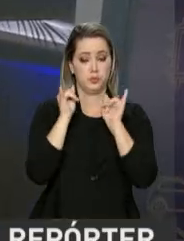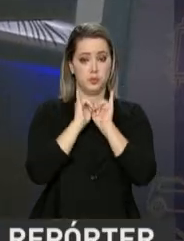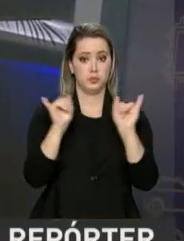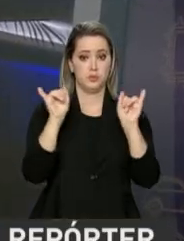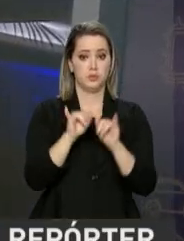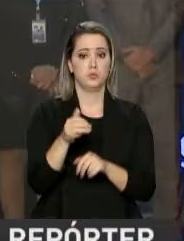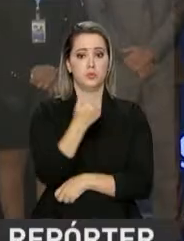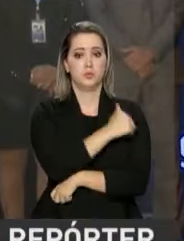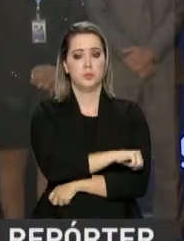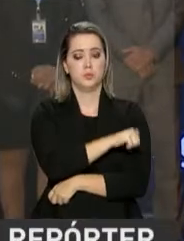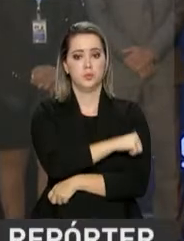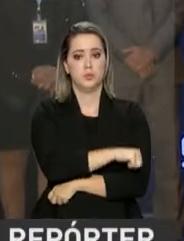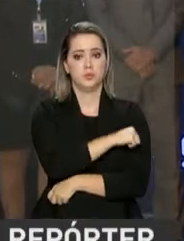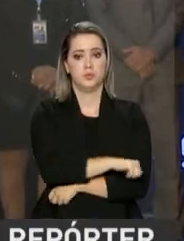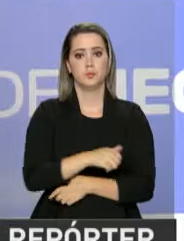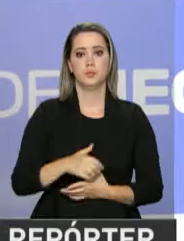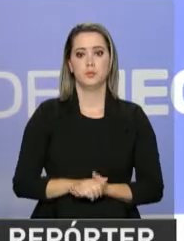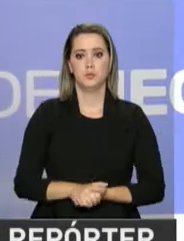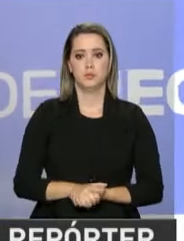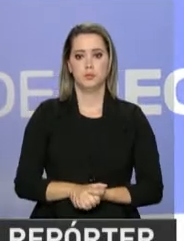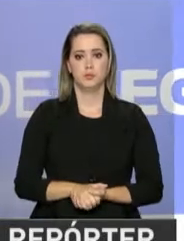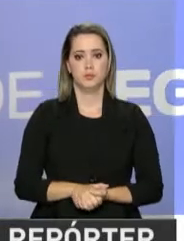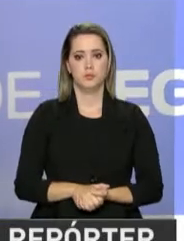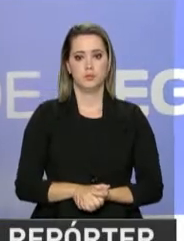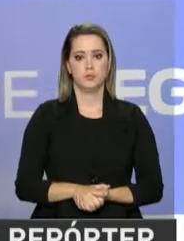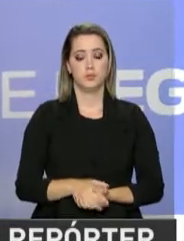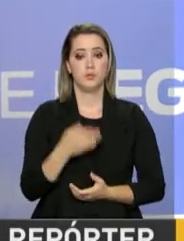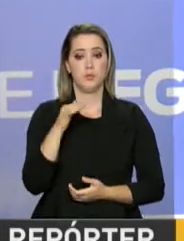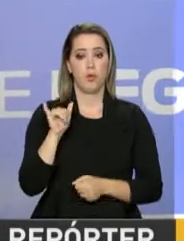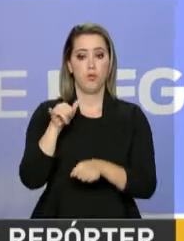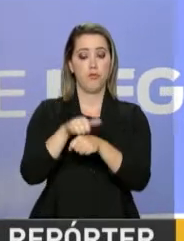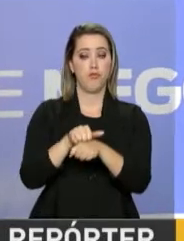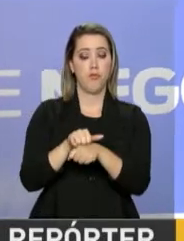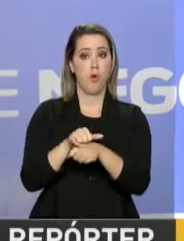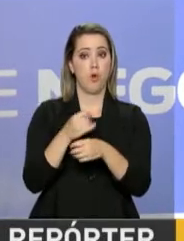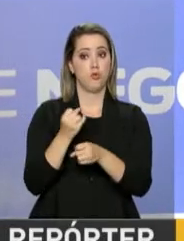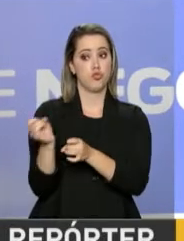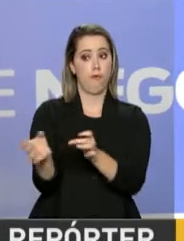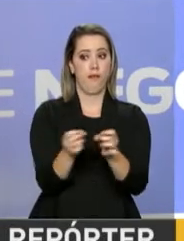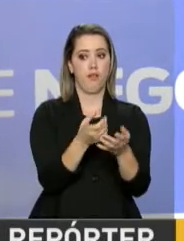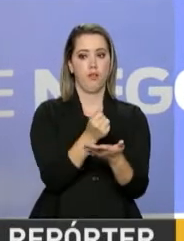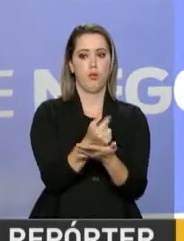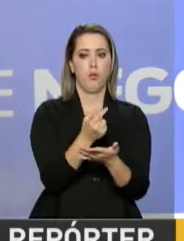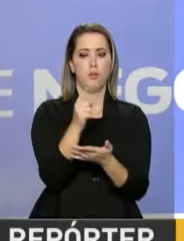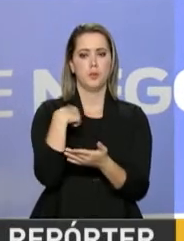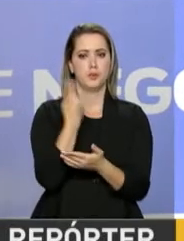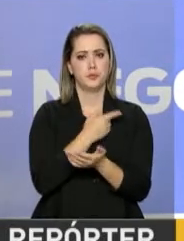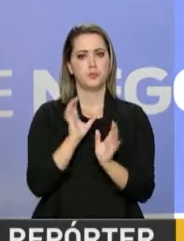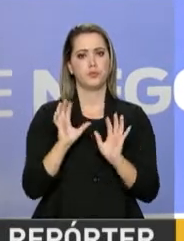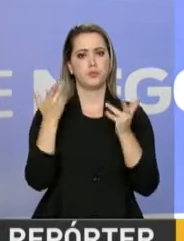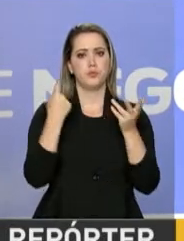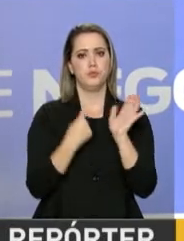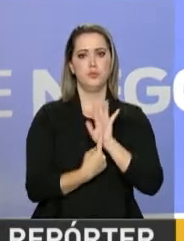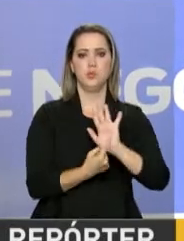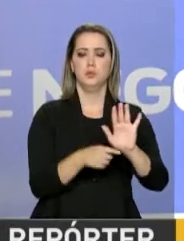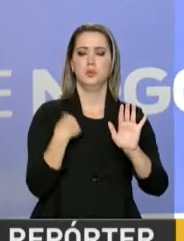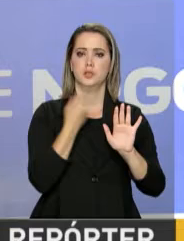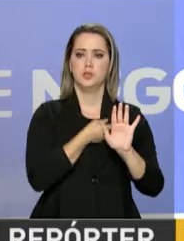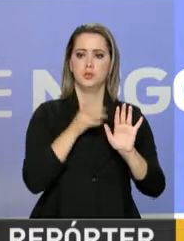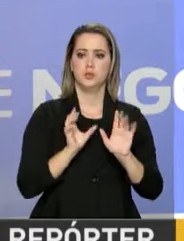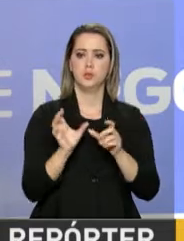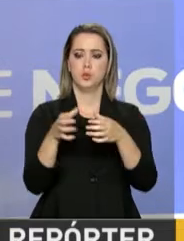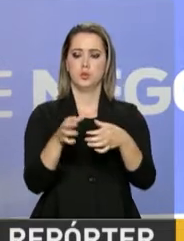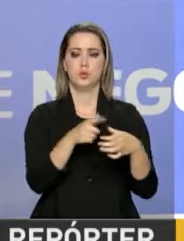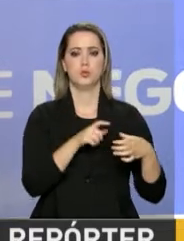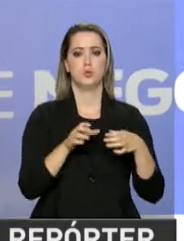foi no Santos Dumont, no Rio de Janeiro. O Voo de Negócios é um evento que a gente está fazendo para mostrar a nossos